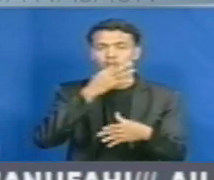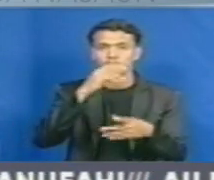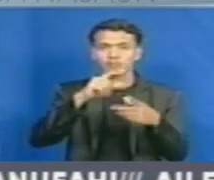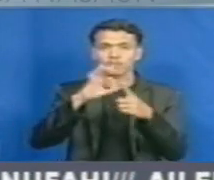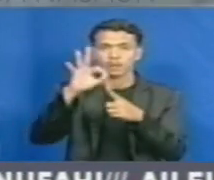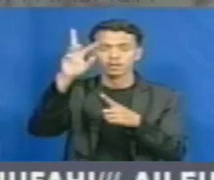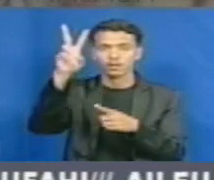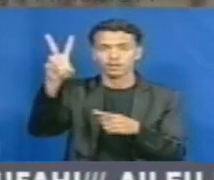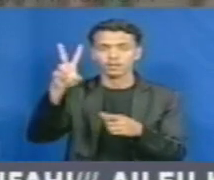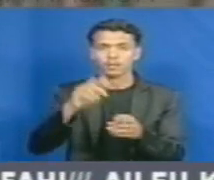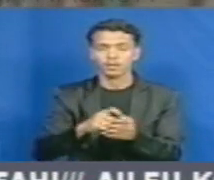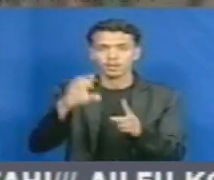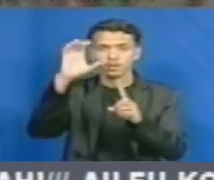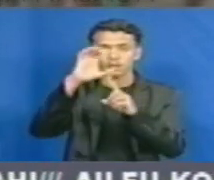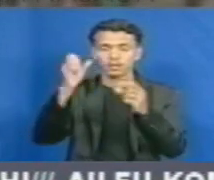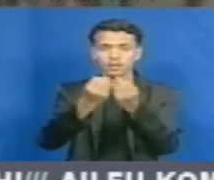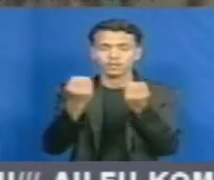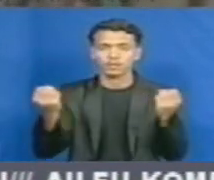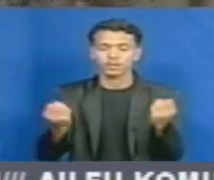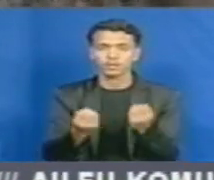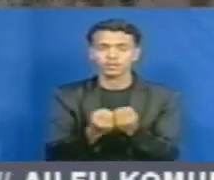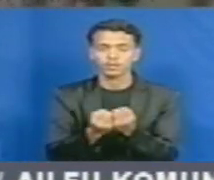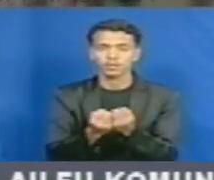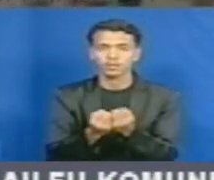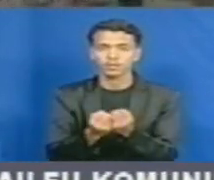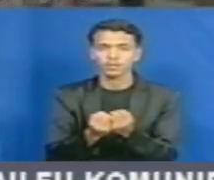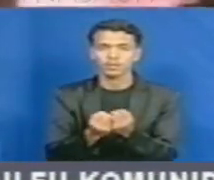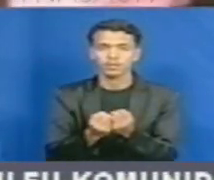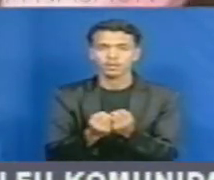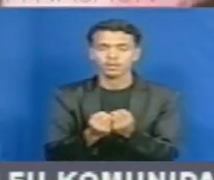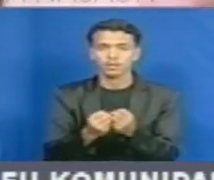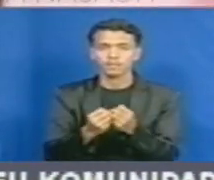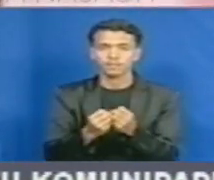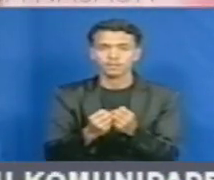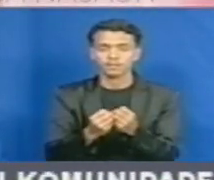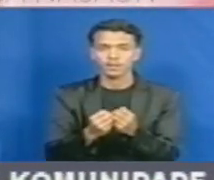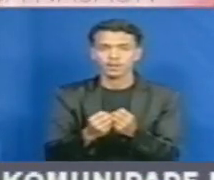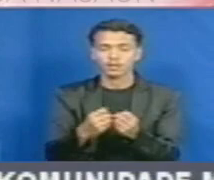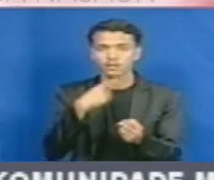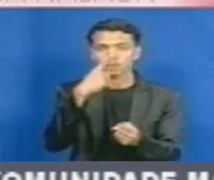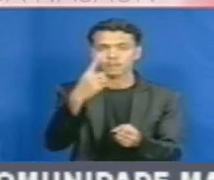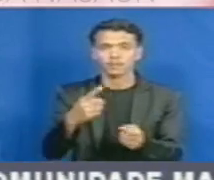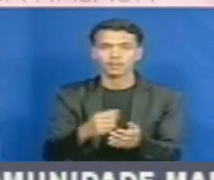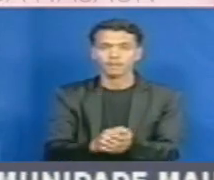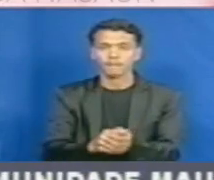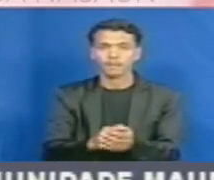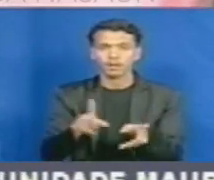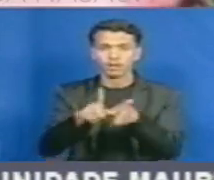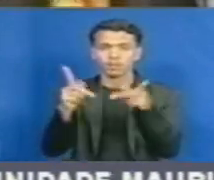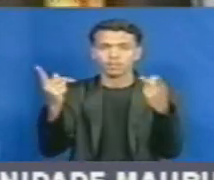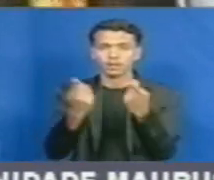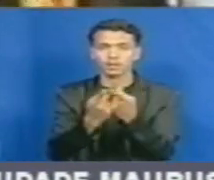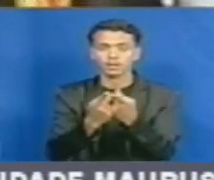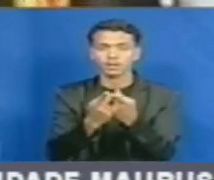Ruaca. Sefi Suku Osorua Eduardo da Silva Freitas, Baerte Telefone Lais Nihateteng, Companhia